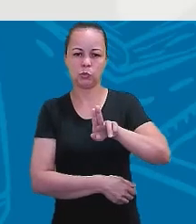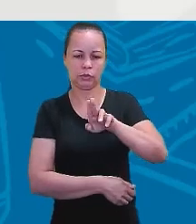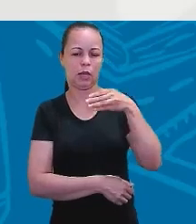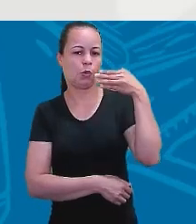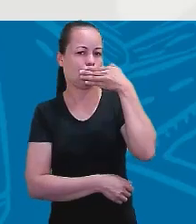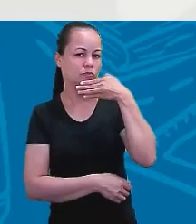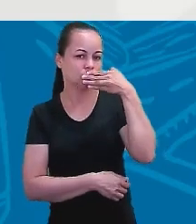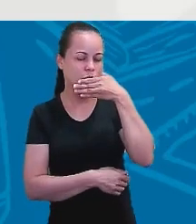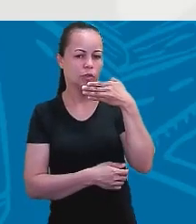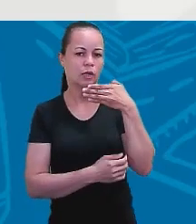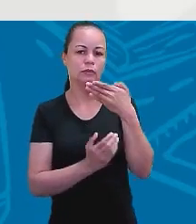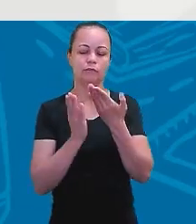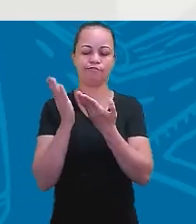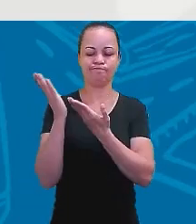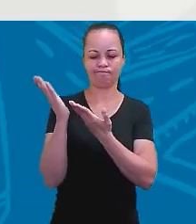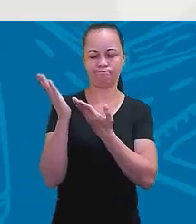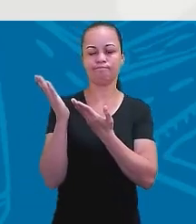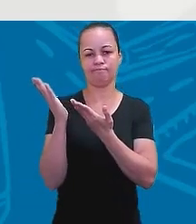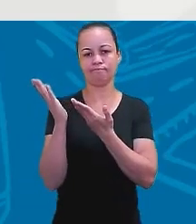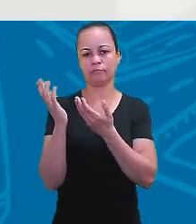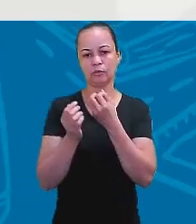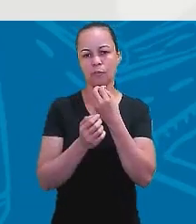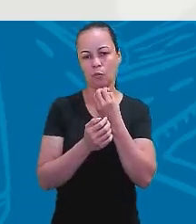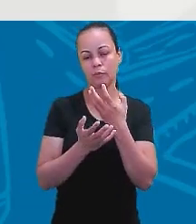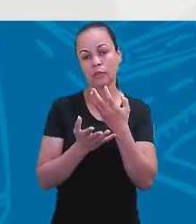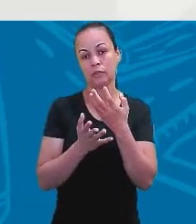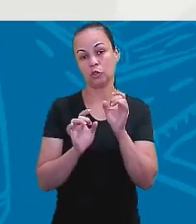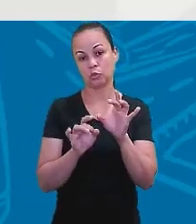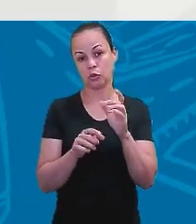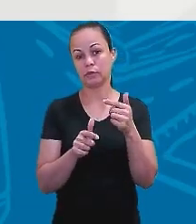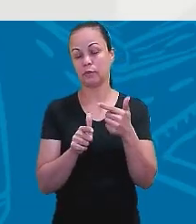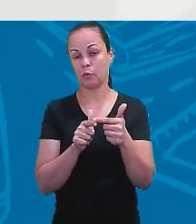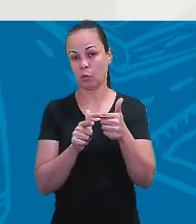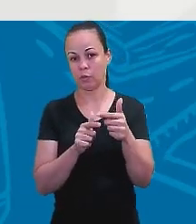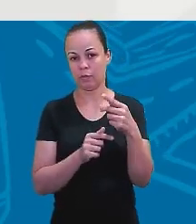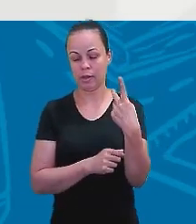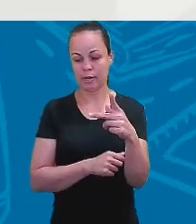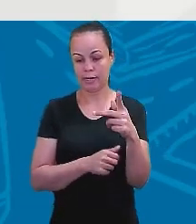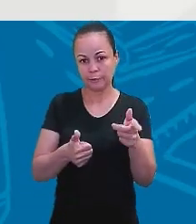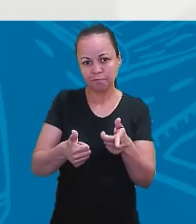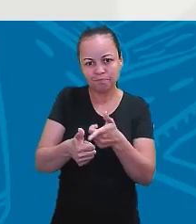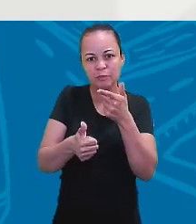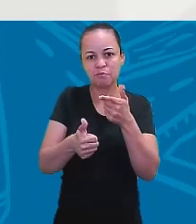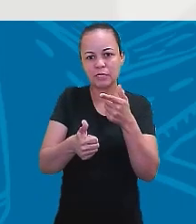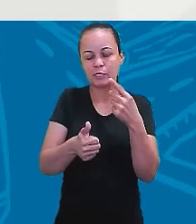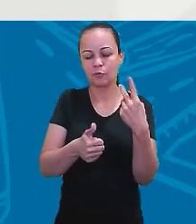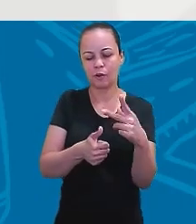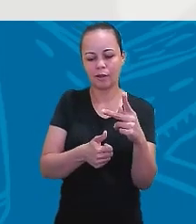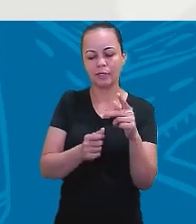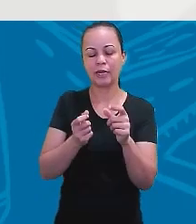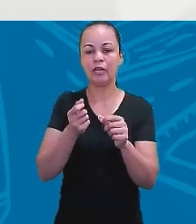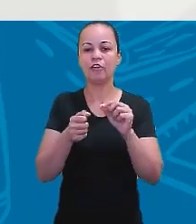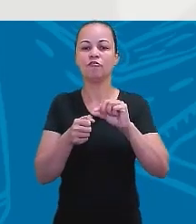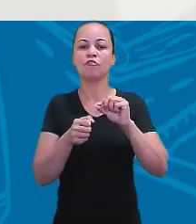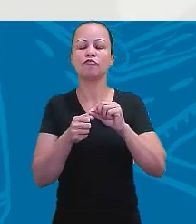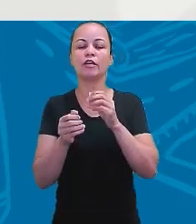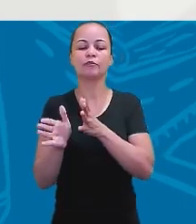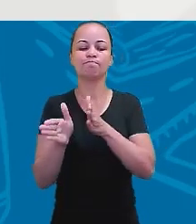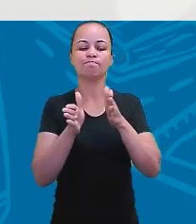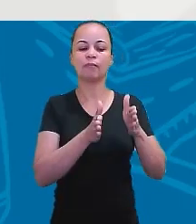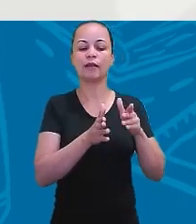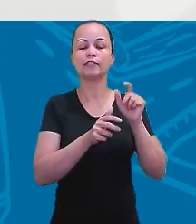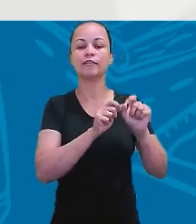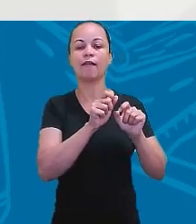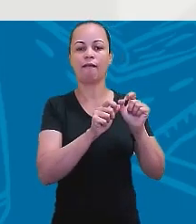açúcar convencional, é uma ótima opção. Só que tem um problema. Esse primeiro adoçante, ele foi feito a partir